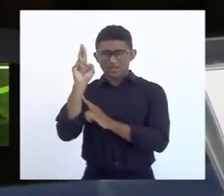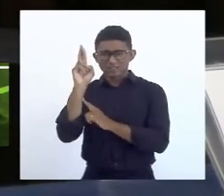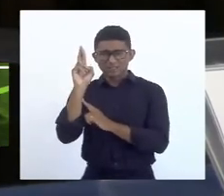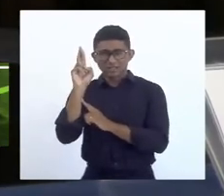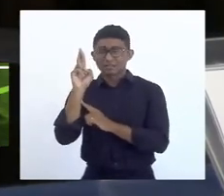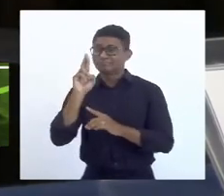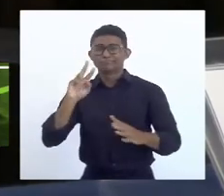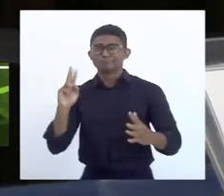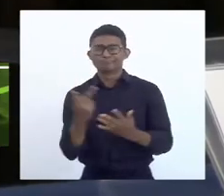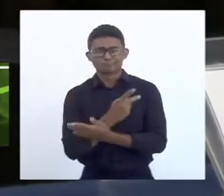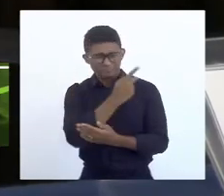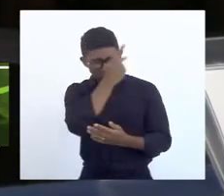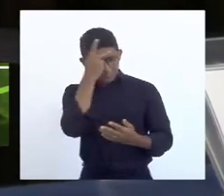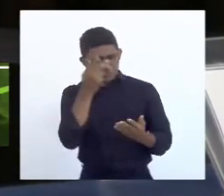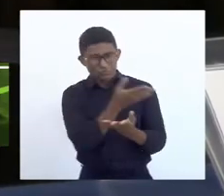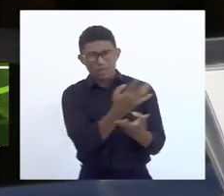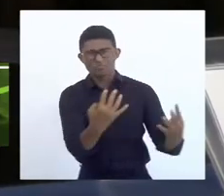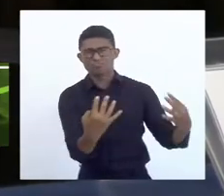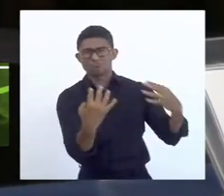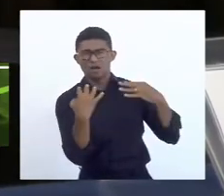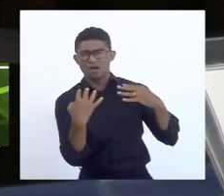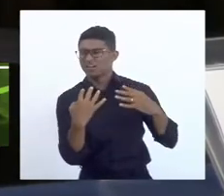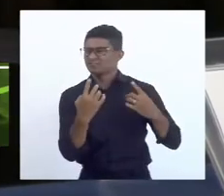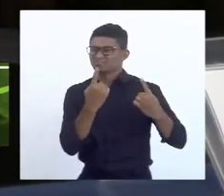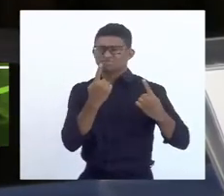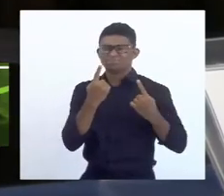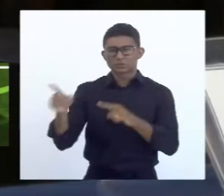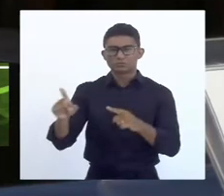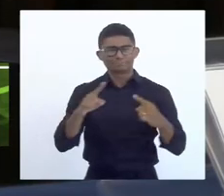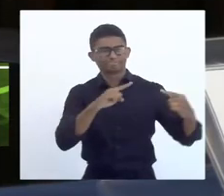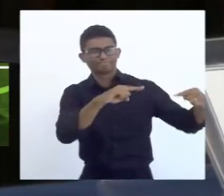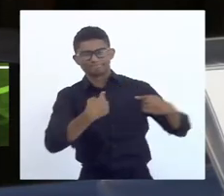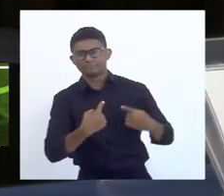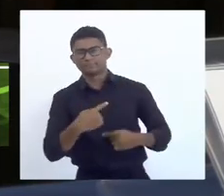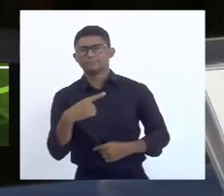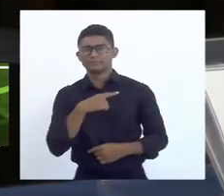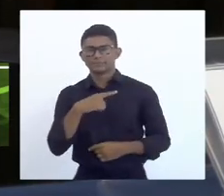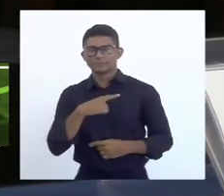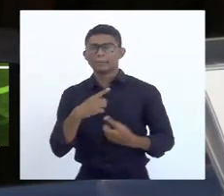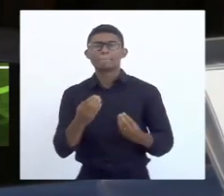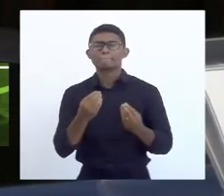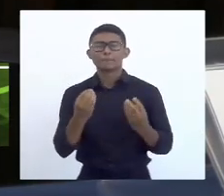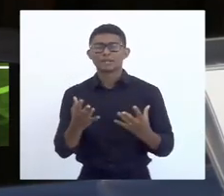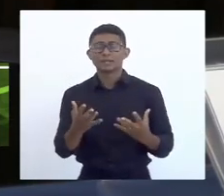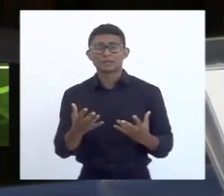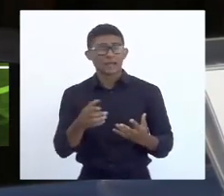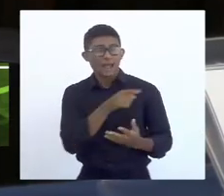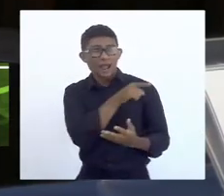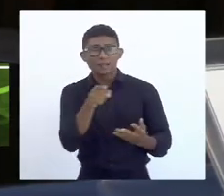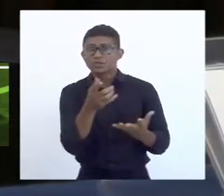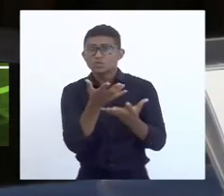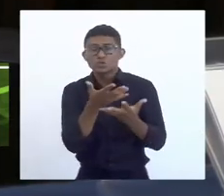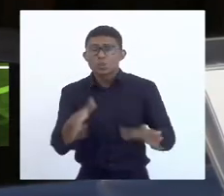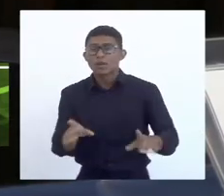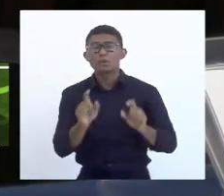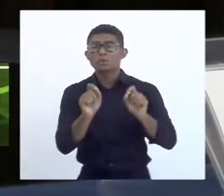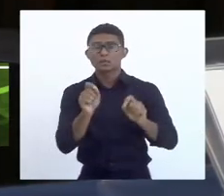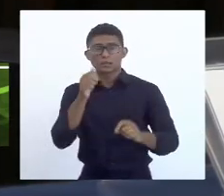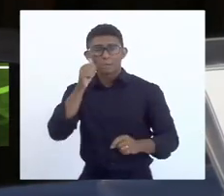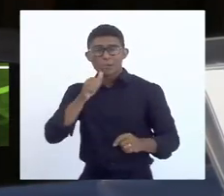sermos atacadas. E isso é uma forma de tentar desencorajar a mulher de entrar na